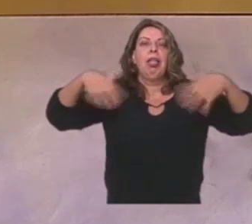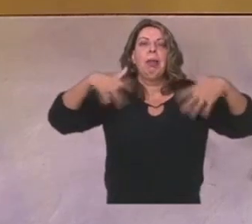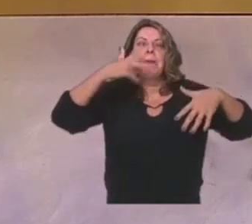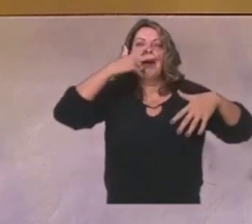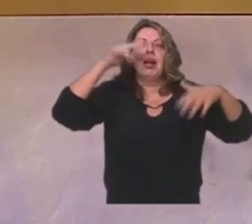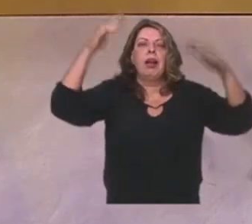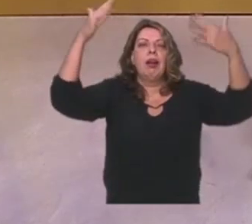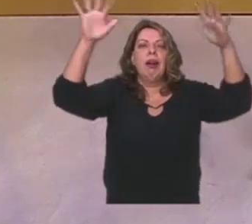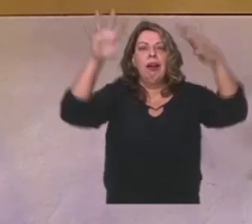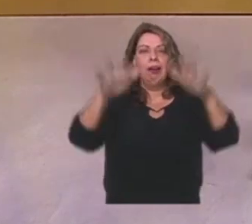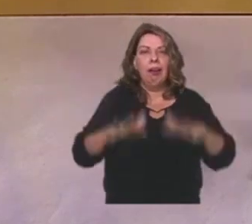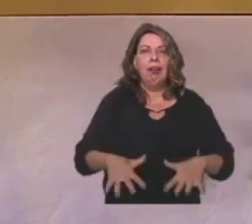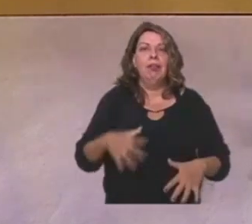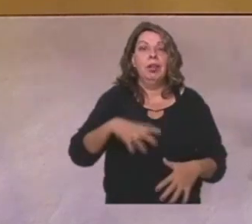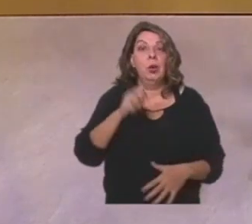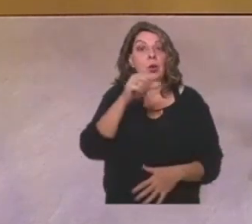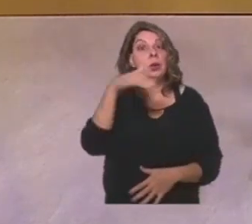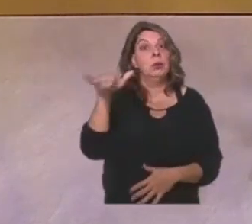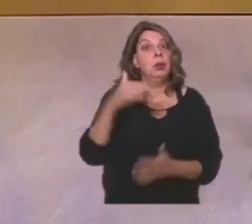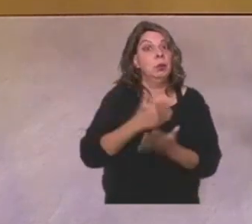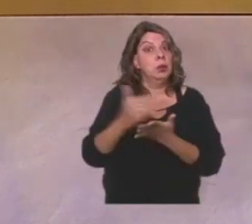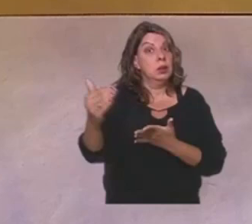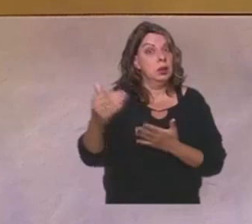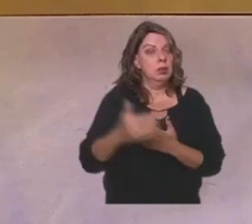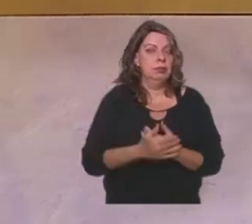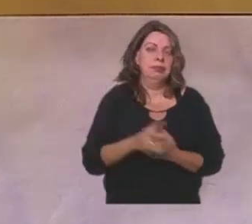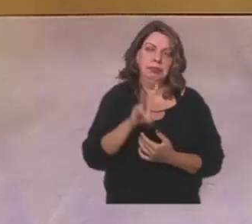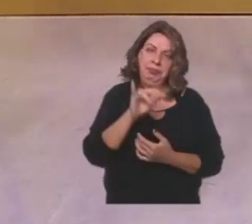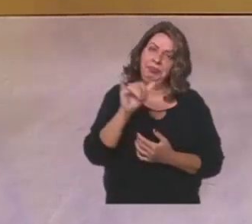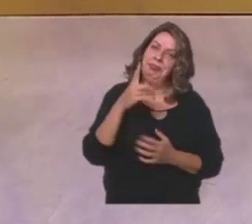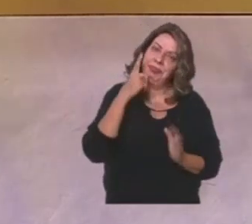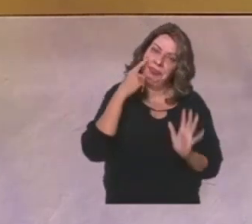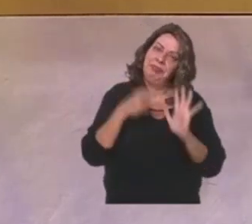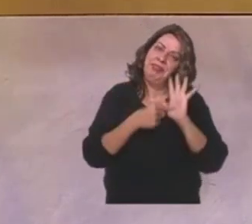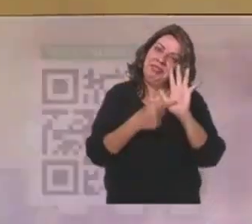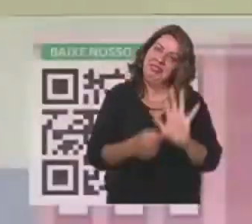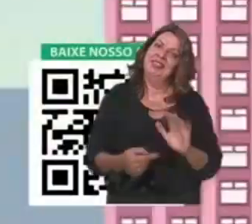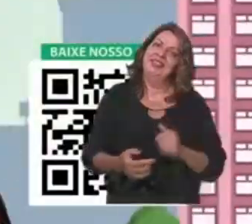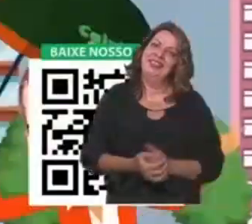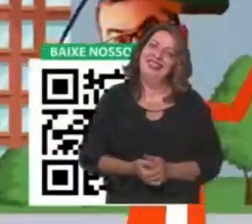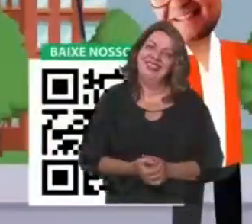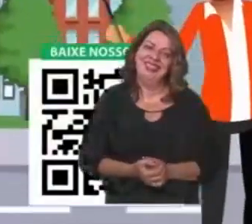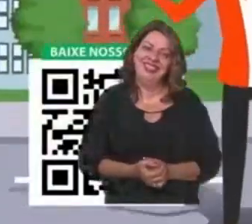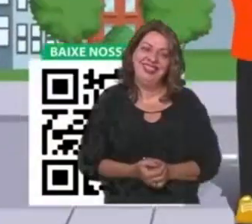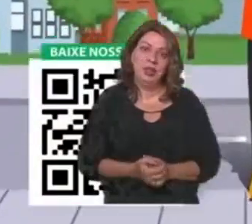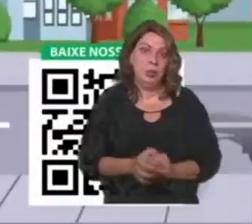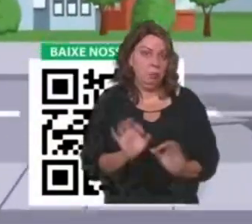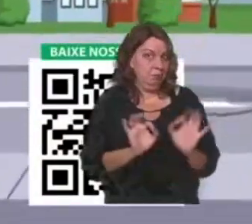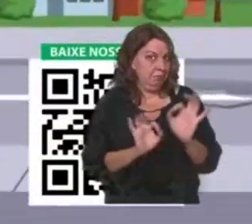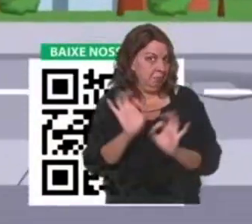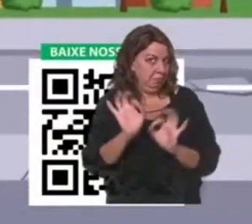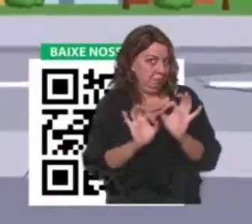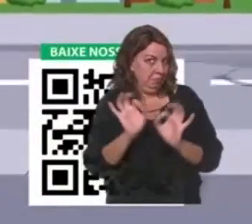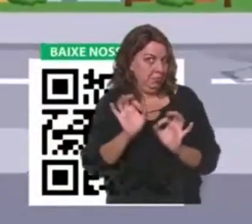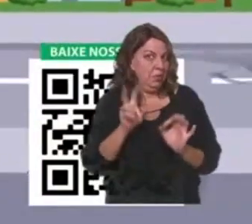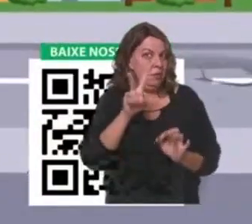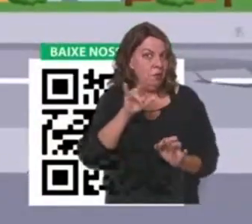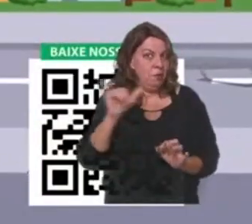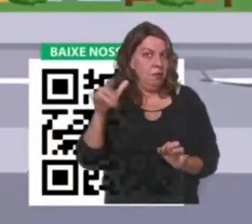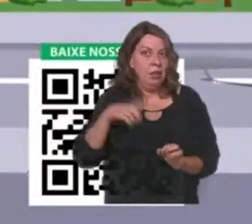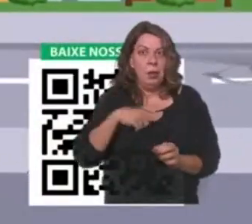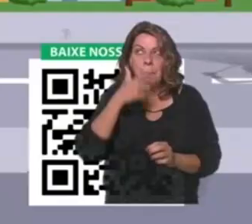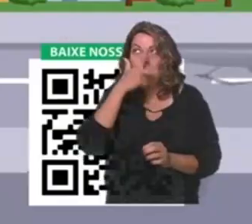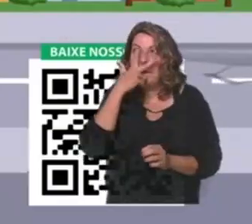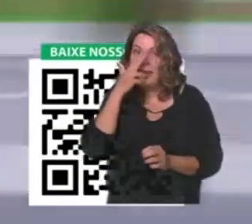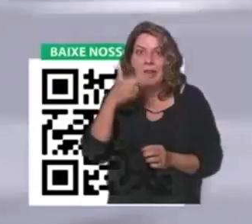cedo. Vai começar a partir das 8h30 da manhã. Olha o que é que vem no próximo domingo. Pode se preparar, pois nessa semana o Caju Cap